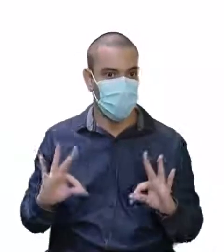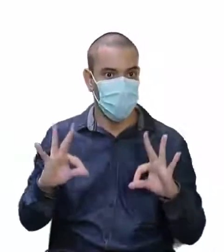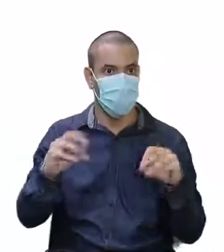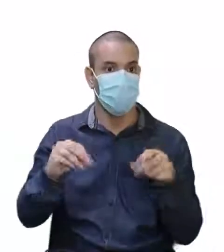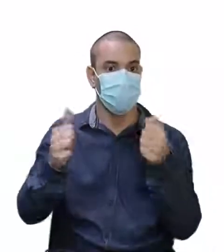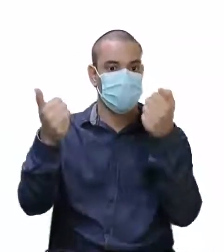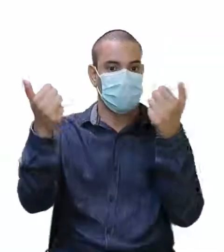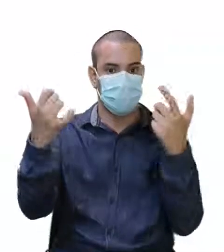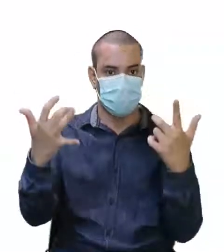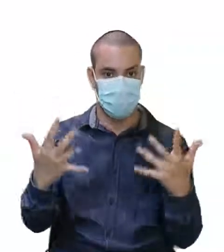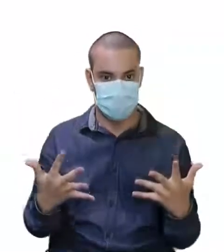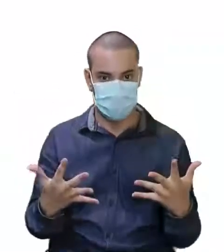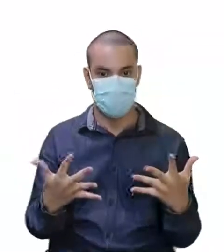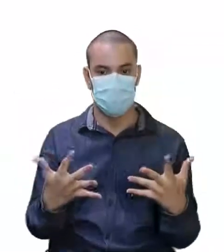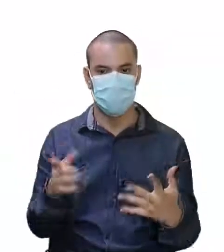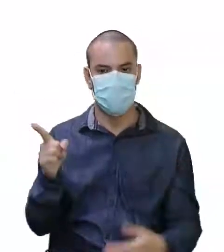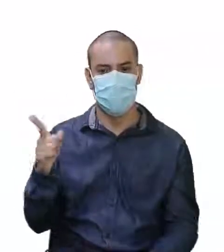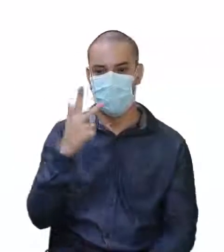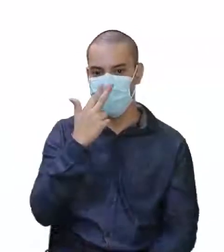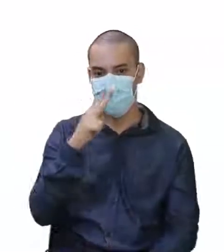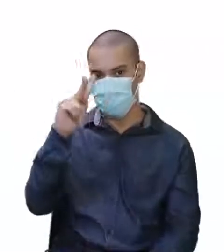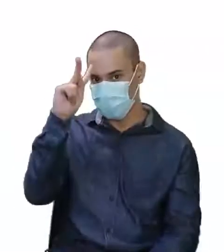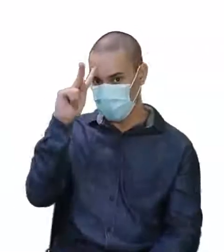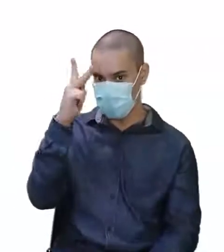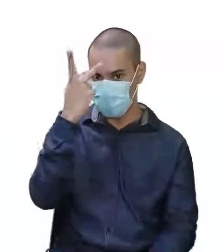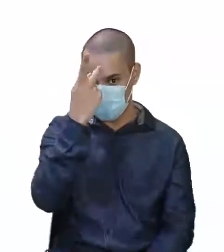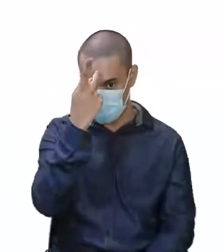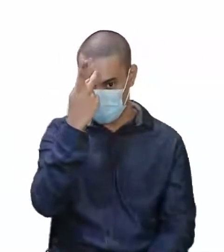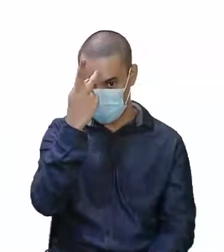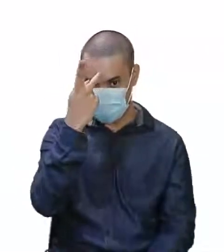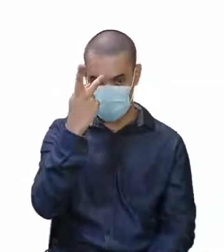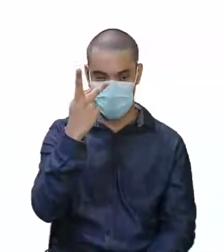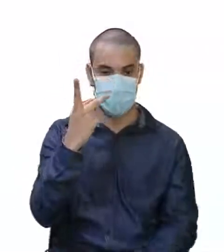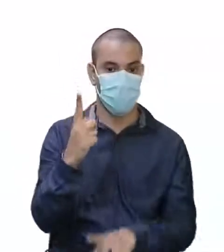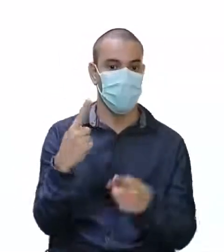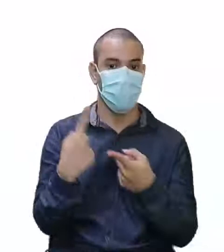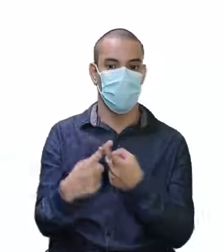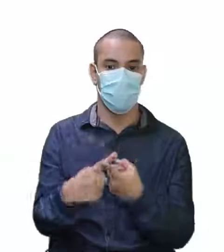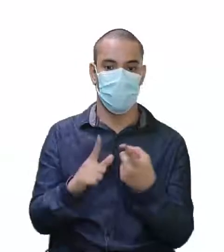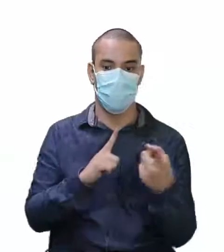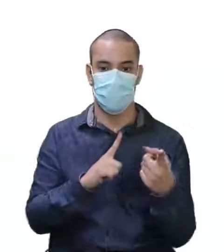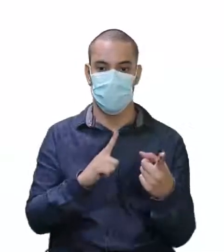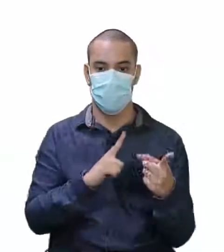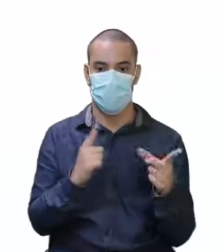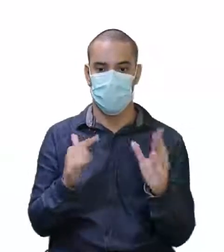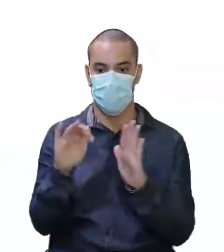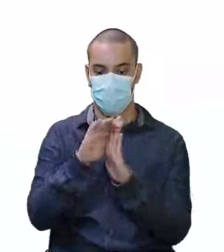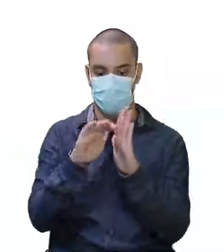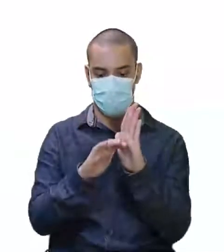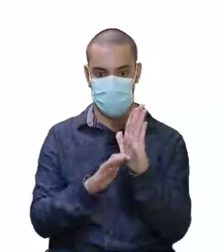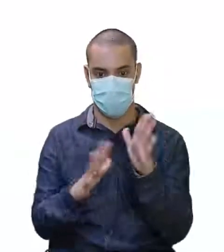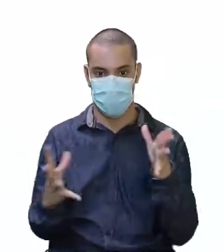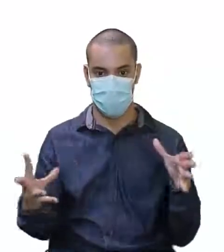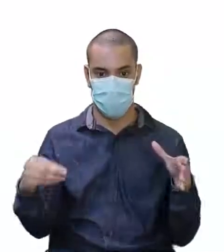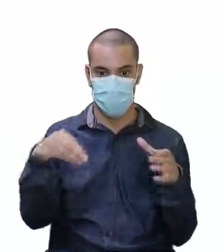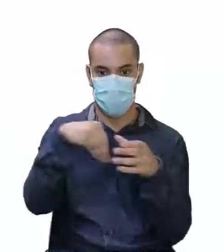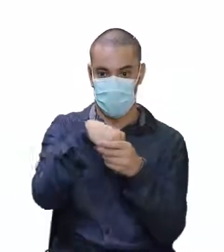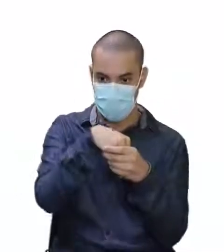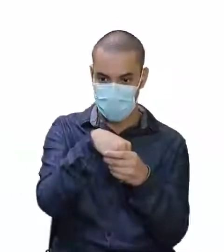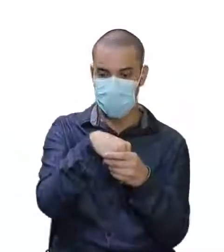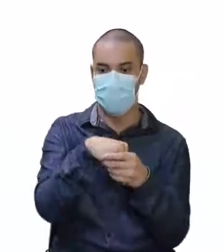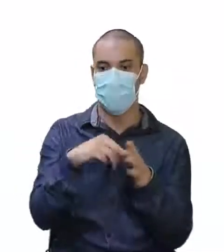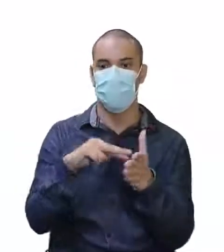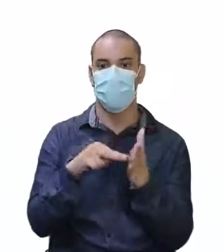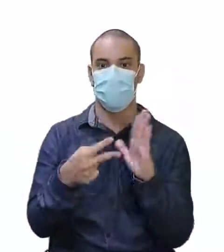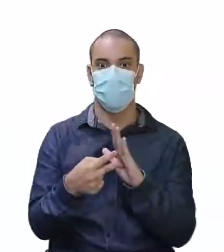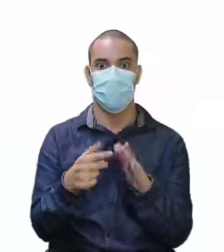fatores, né? Aqui está até meio equivocada essa situação aqui, esse texto. Quando a gente engloba outros fatores, aí a gente